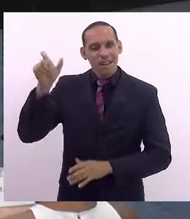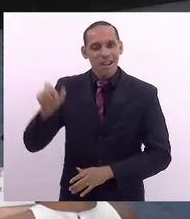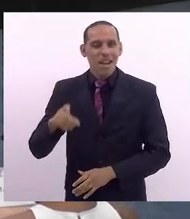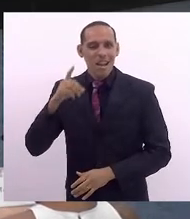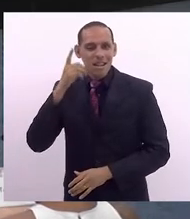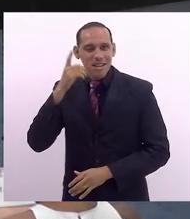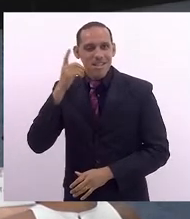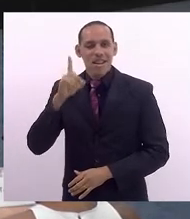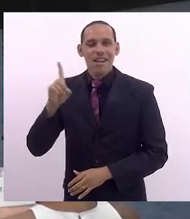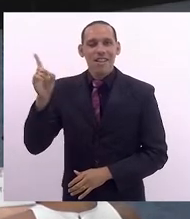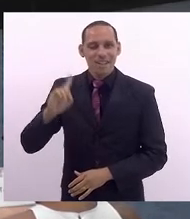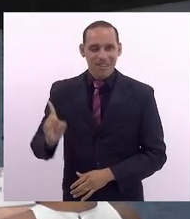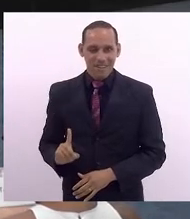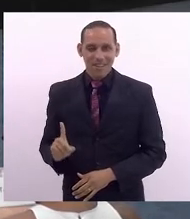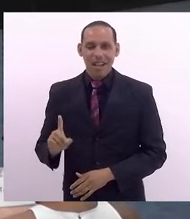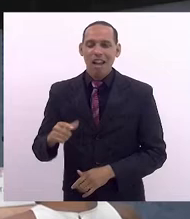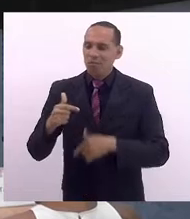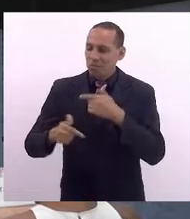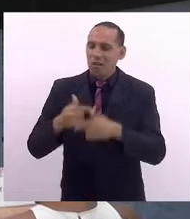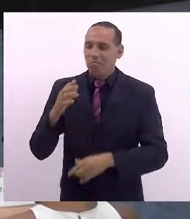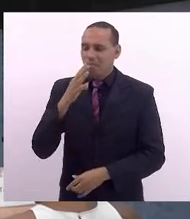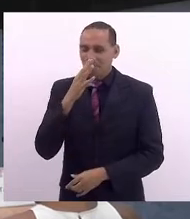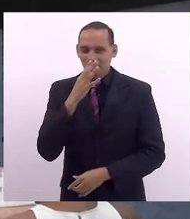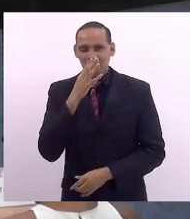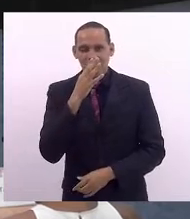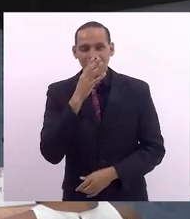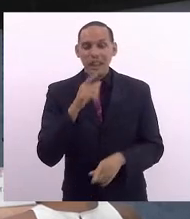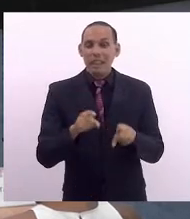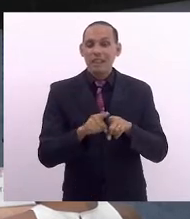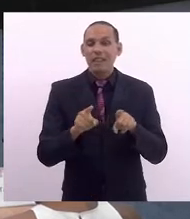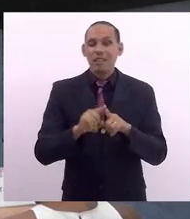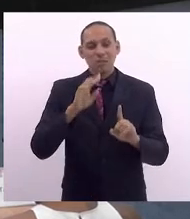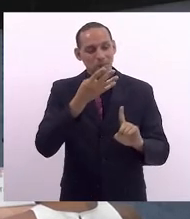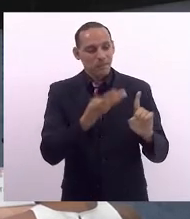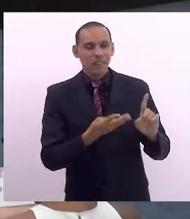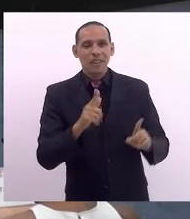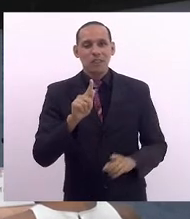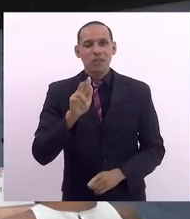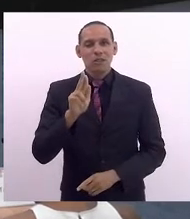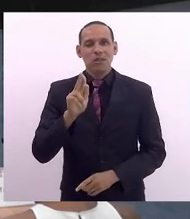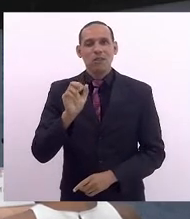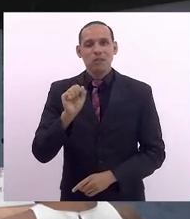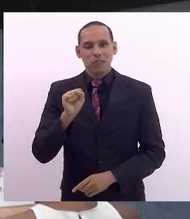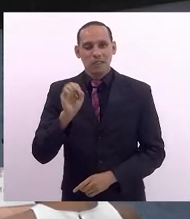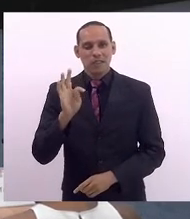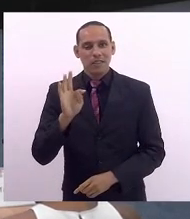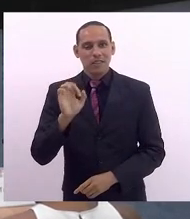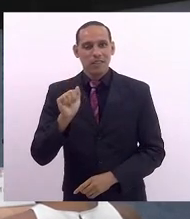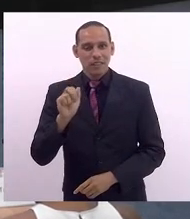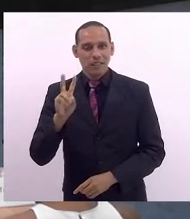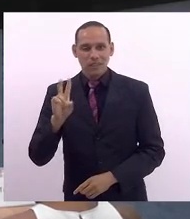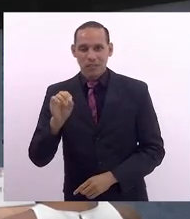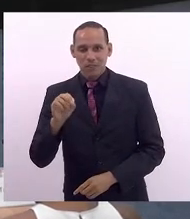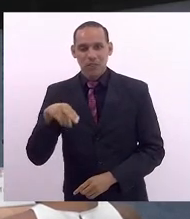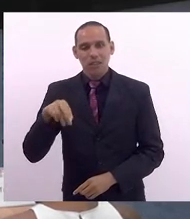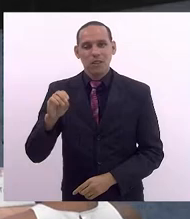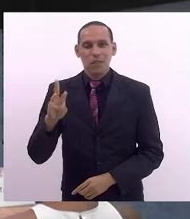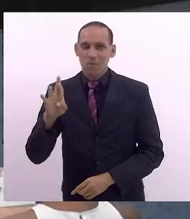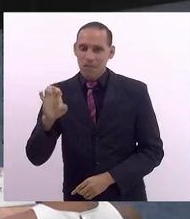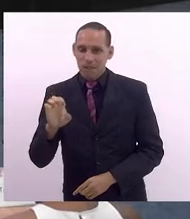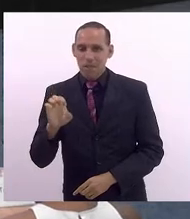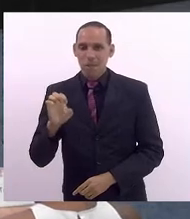profunda admiração pelo trabalho, e também em nome do homenageado Gustavo Nobre, que... Assim,